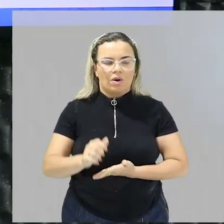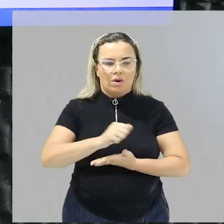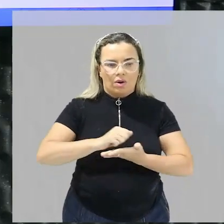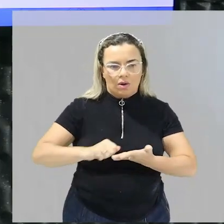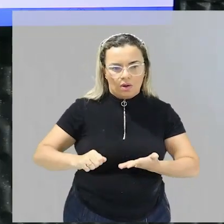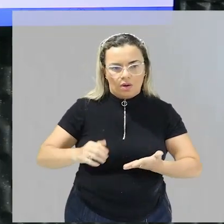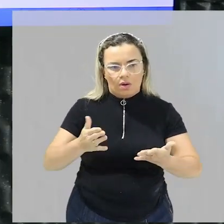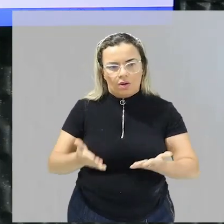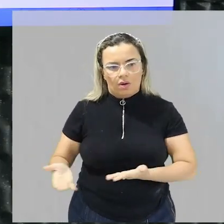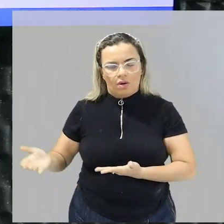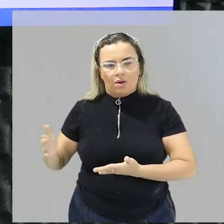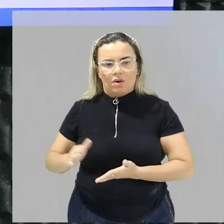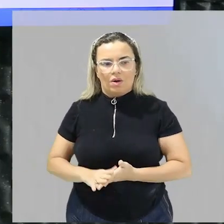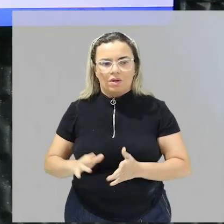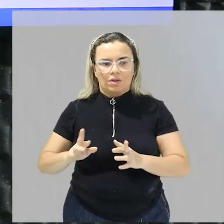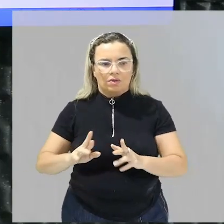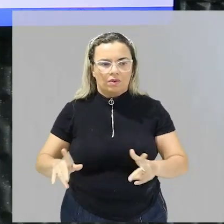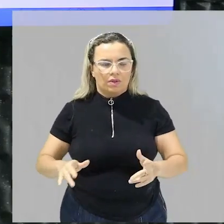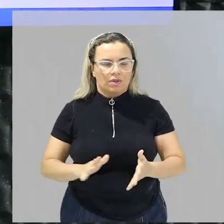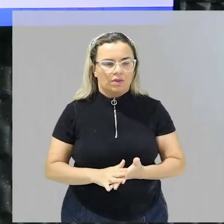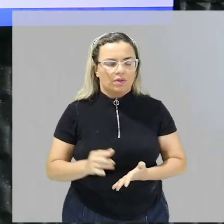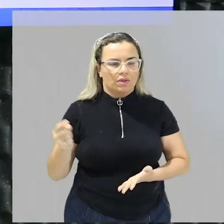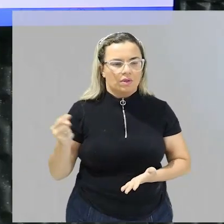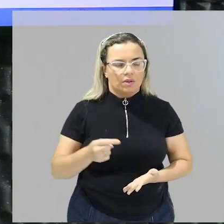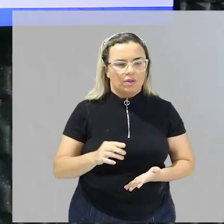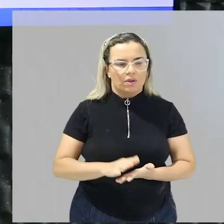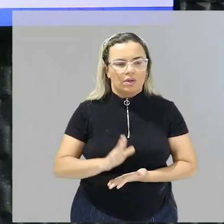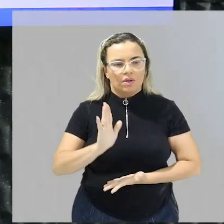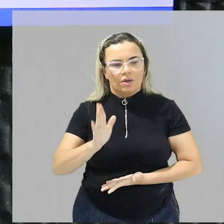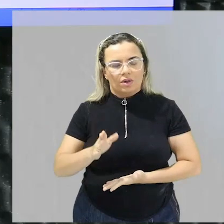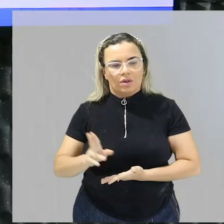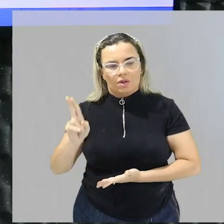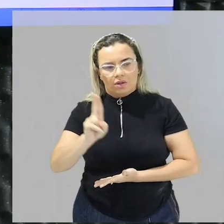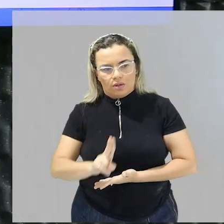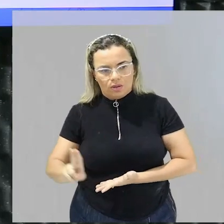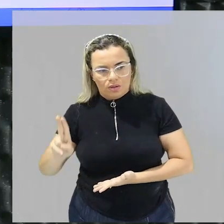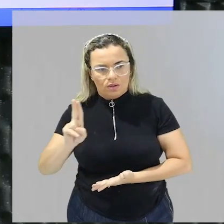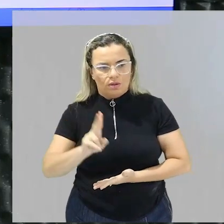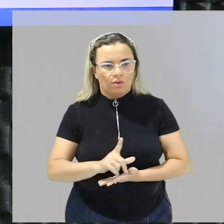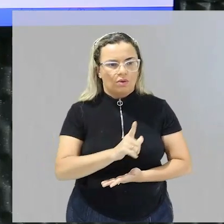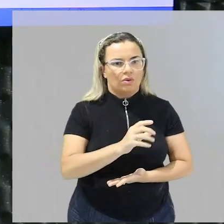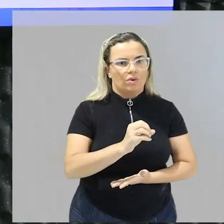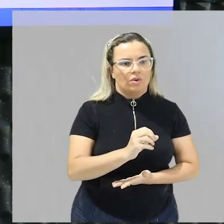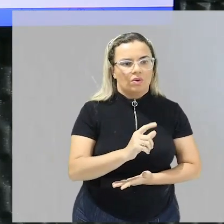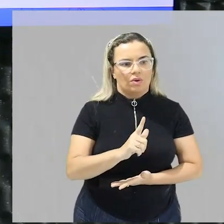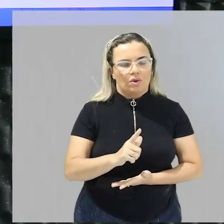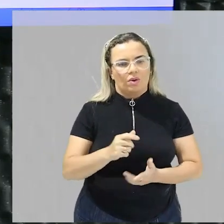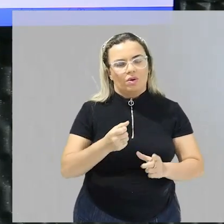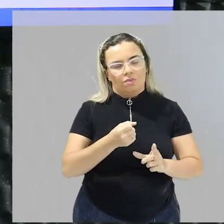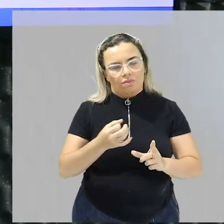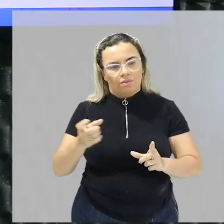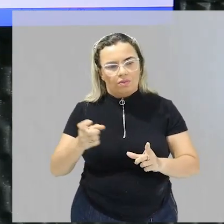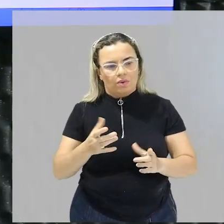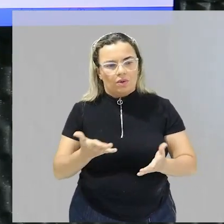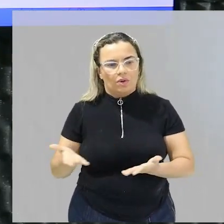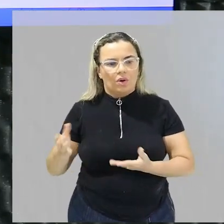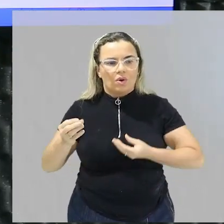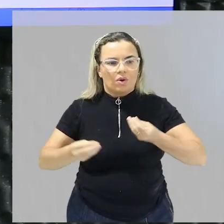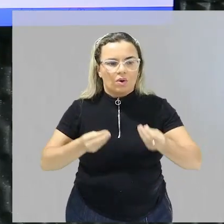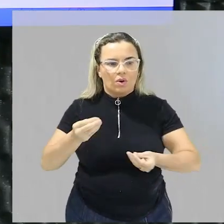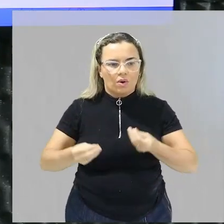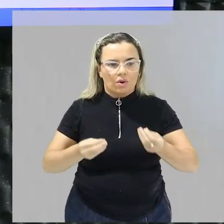essa desigualdade. E agora? Agora a gente já aplica o logaritmo, tá? Então, 10 elevado à